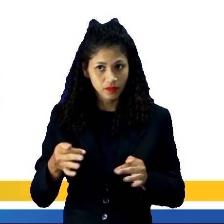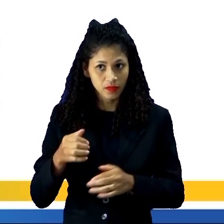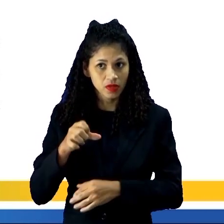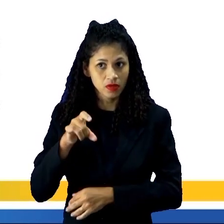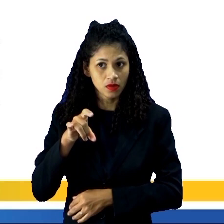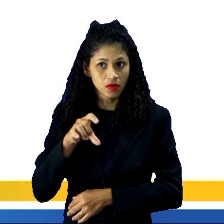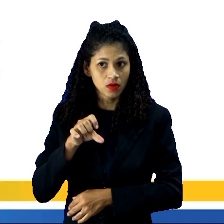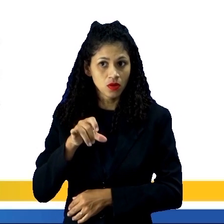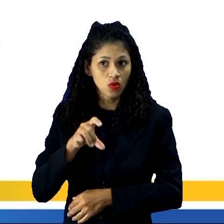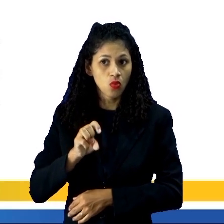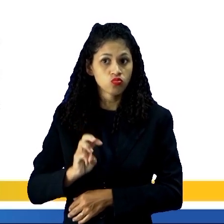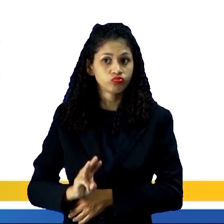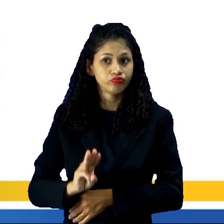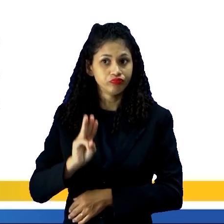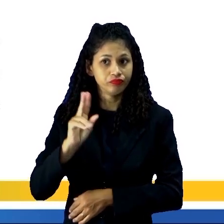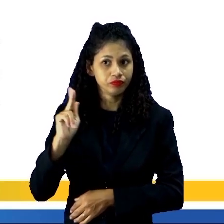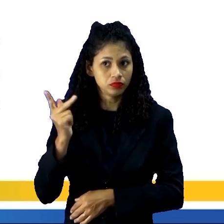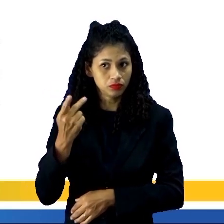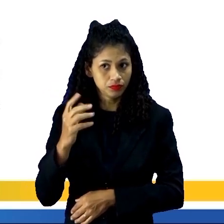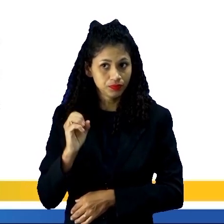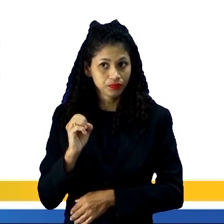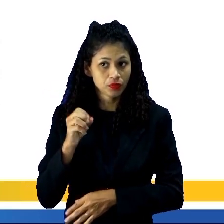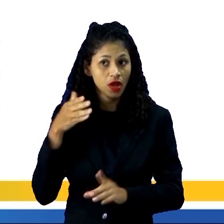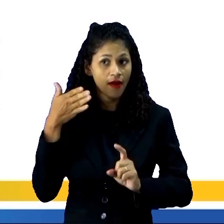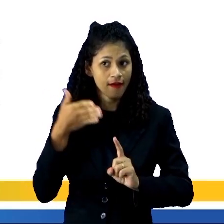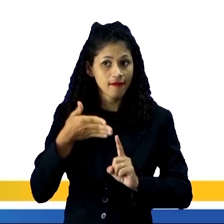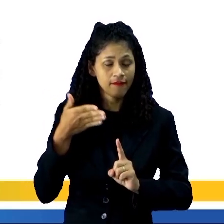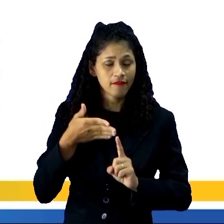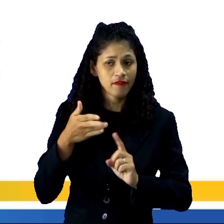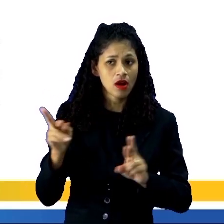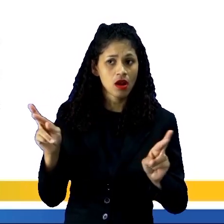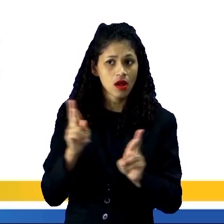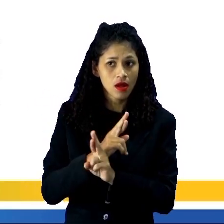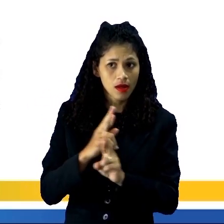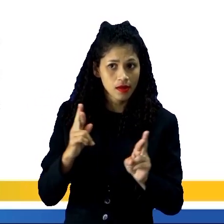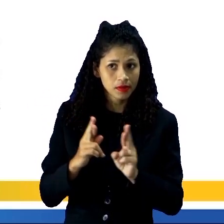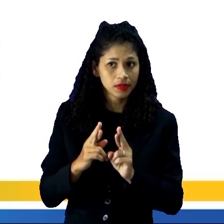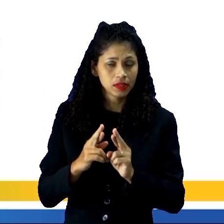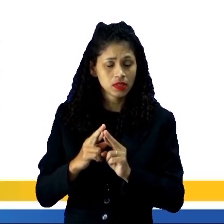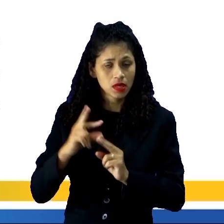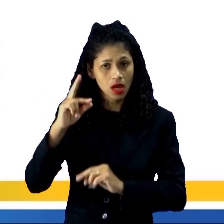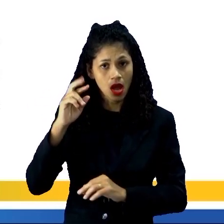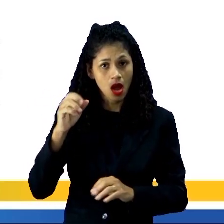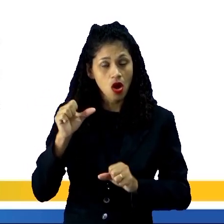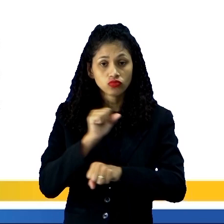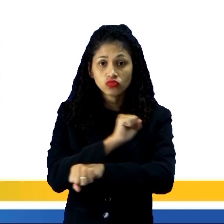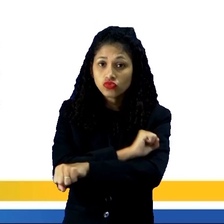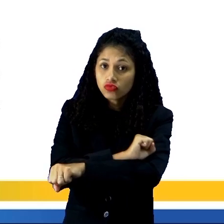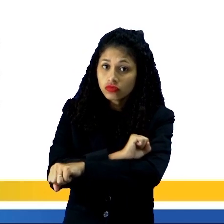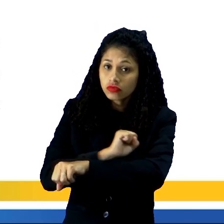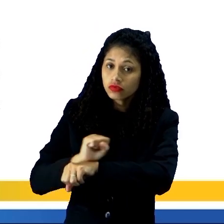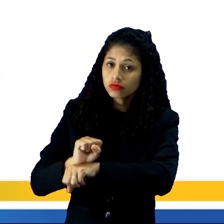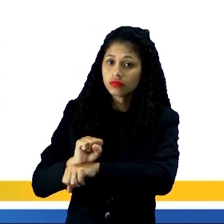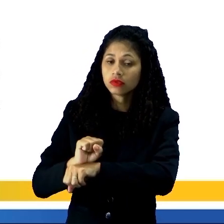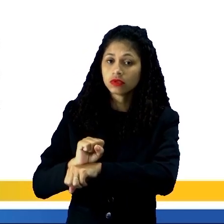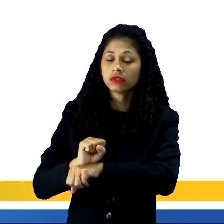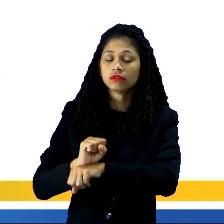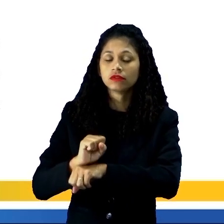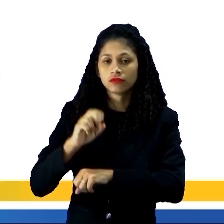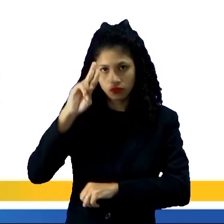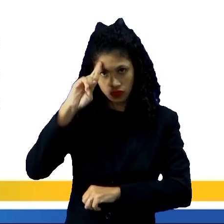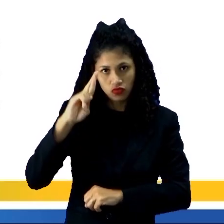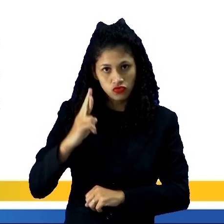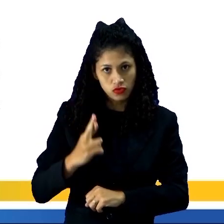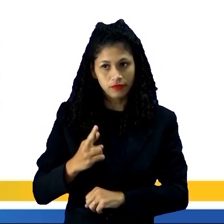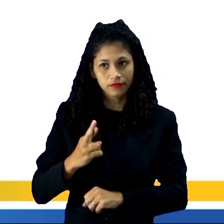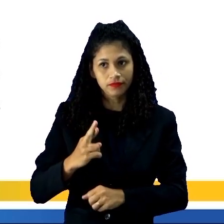se refere-se a, ou é relativo, ao substantivo chefe. Who, que significa